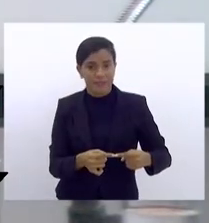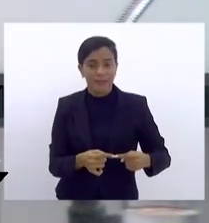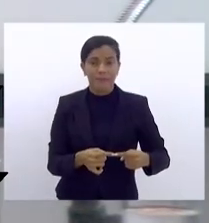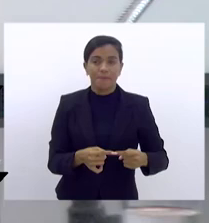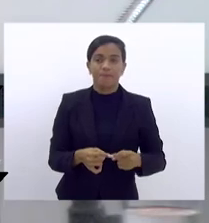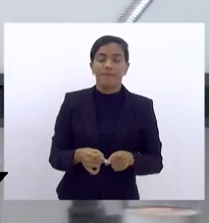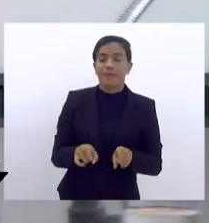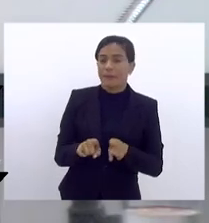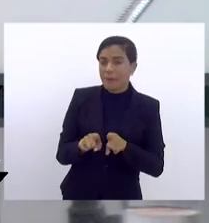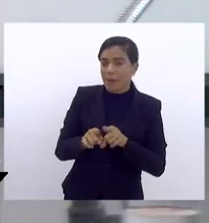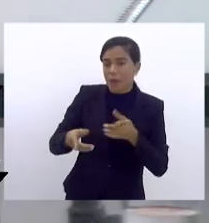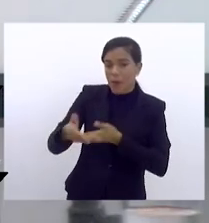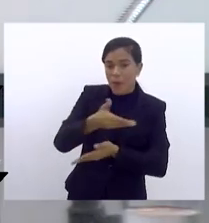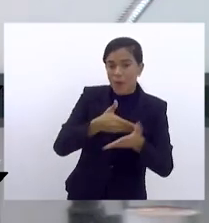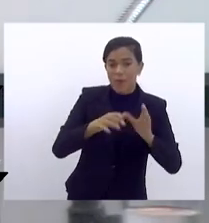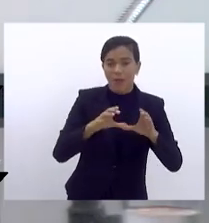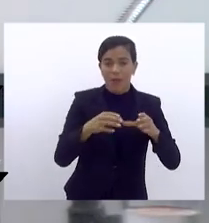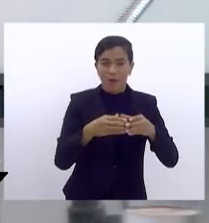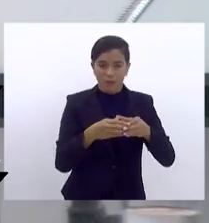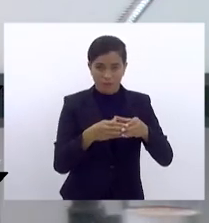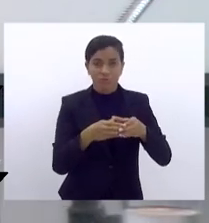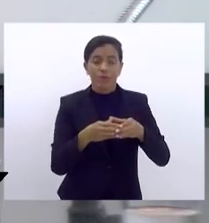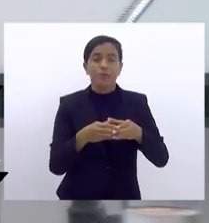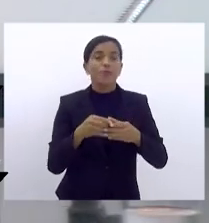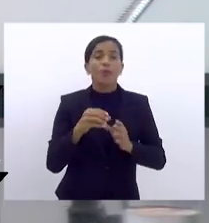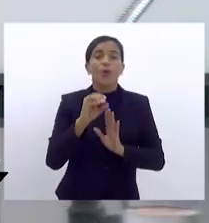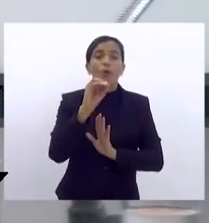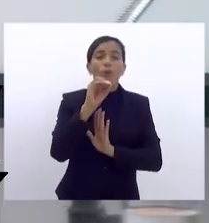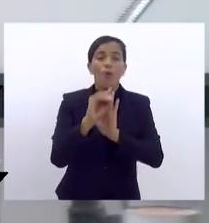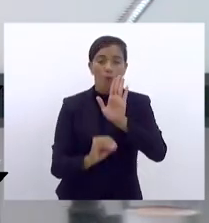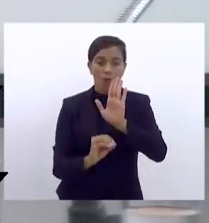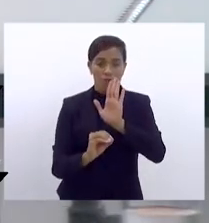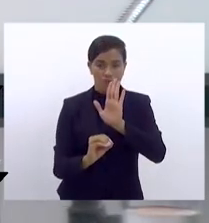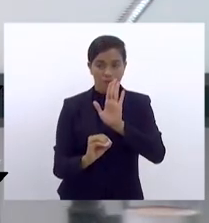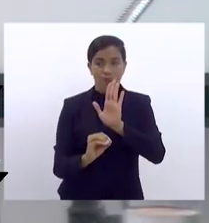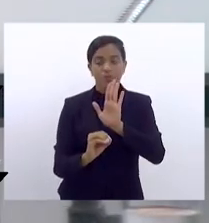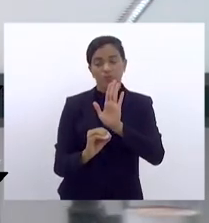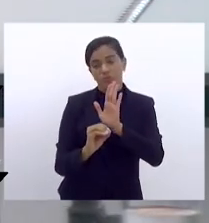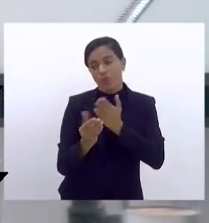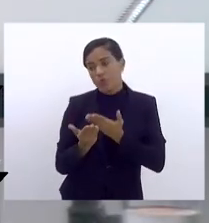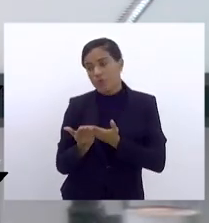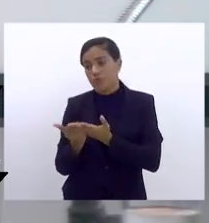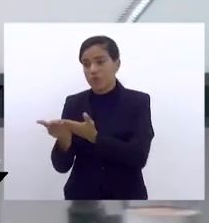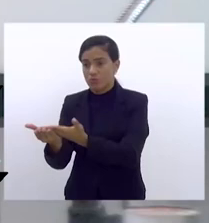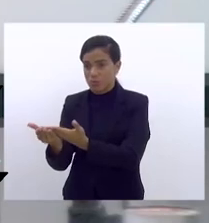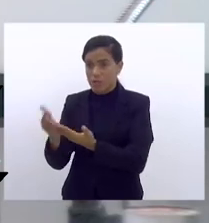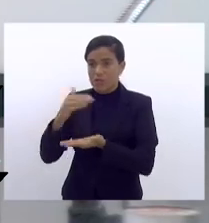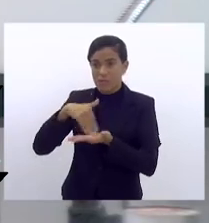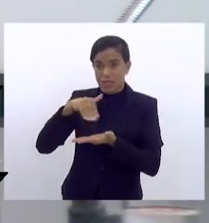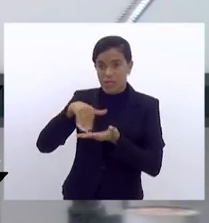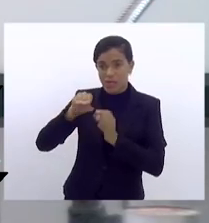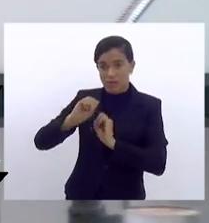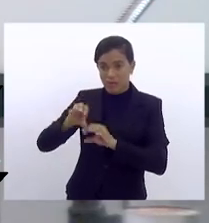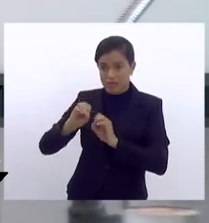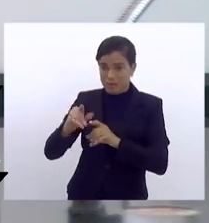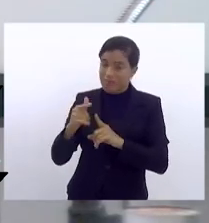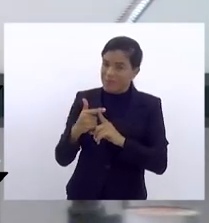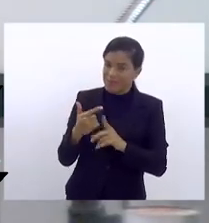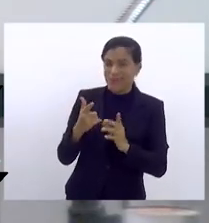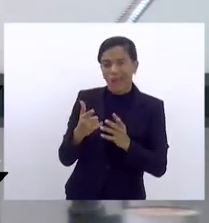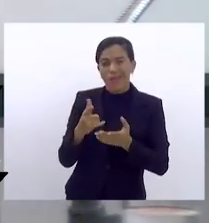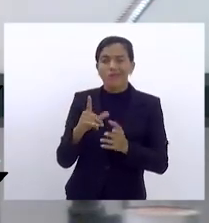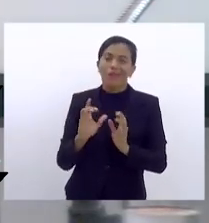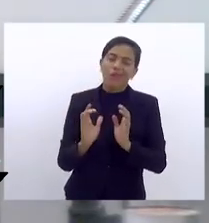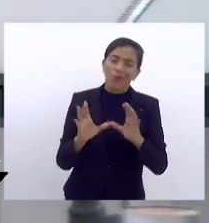vou compartilhar com a comissão presidente um ofício que nós enviamos tanto a Secretaria Estadual de Educação na verdade que preside um